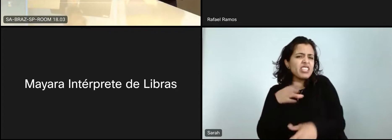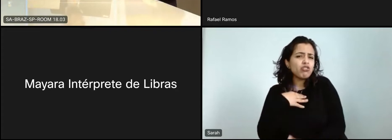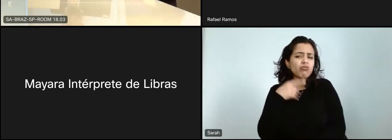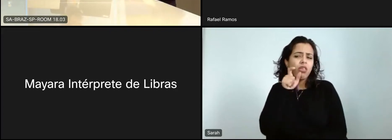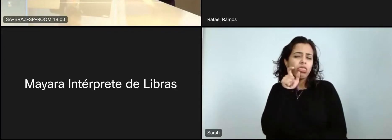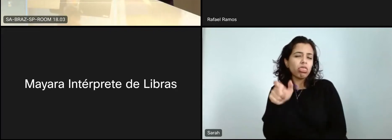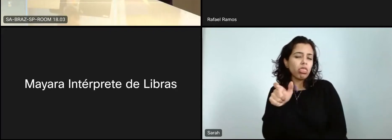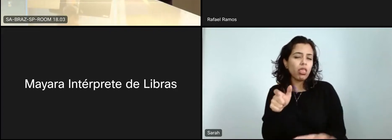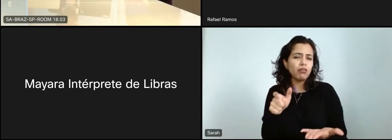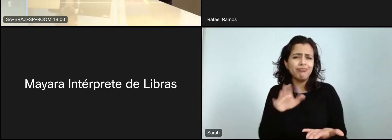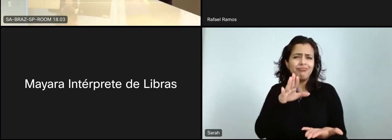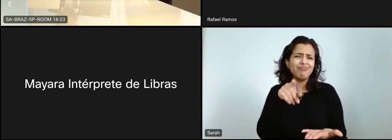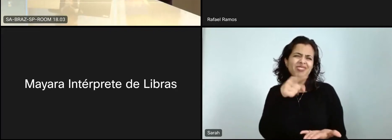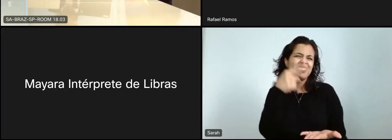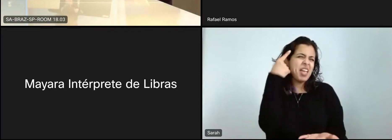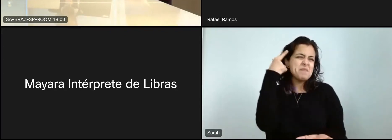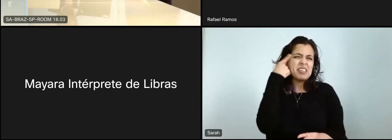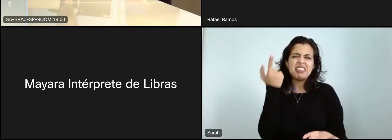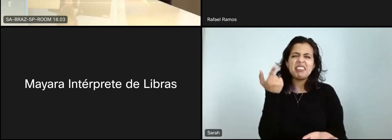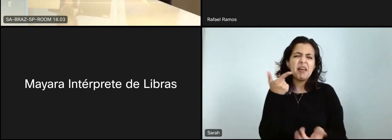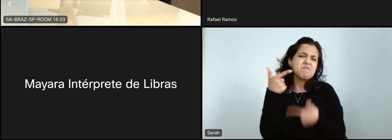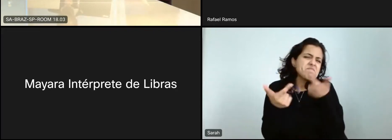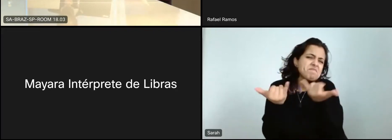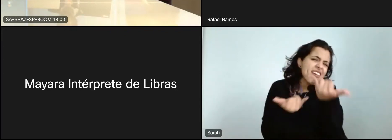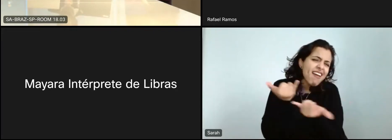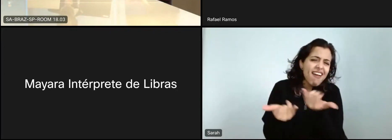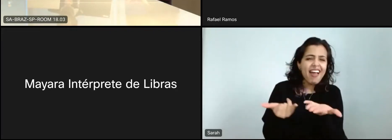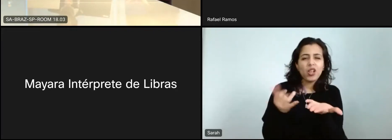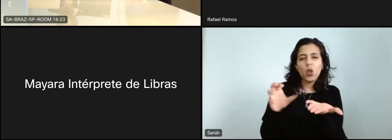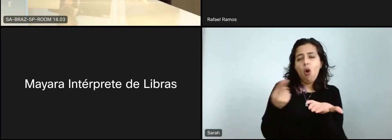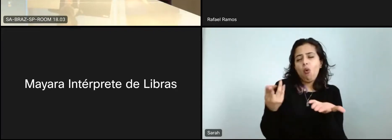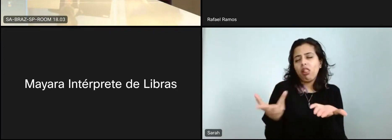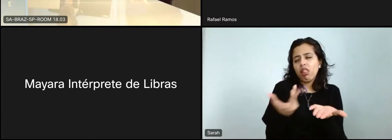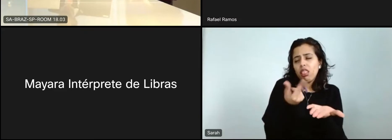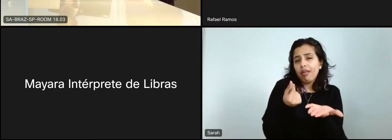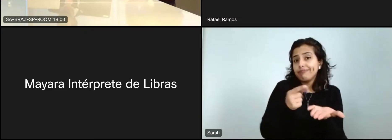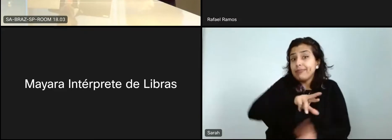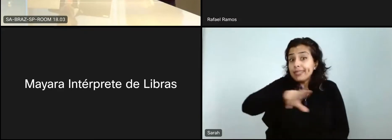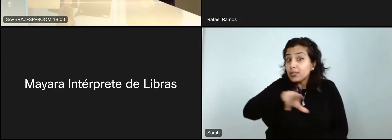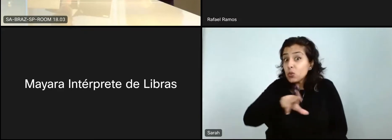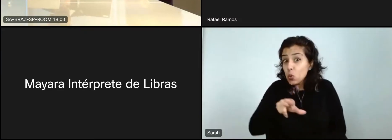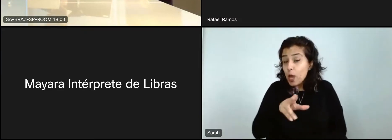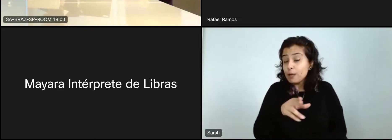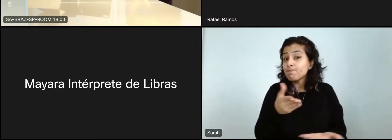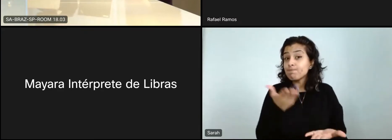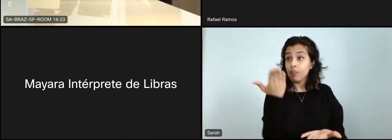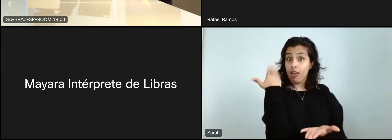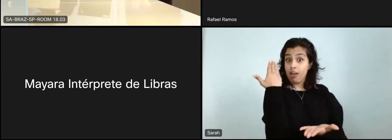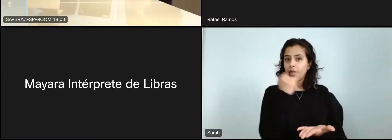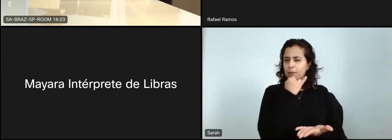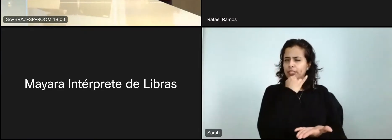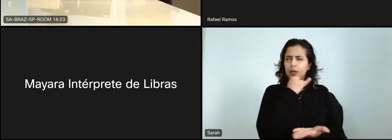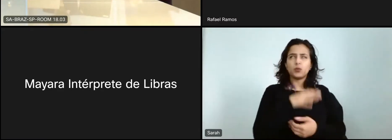está fazendo um elogio. Então, esse tipo de coisa era muito comum de você ouvir. Antigamente eu dava aula, e,